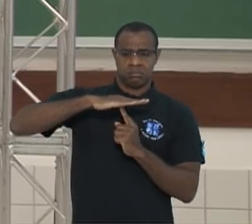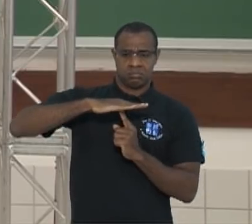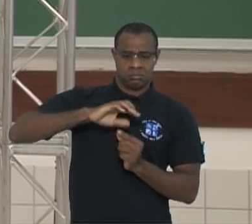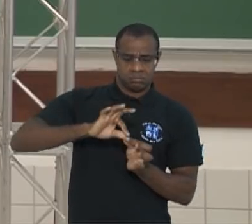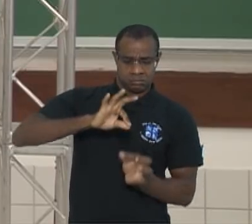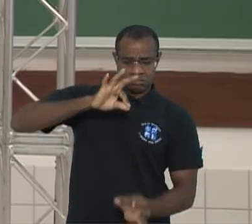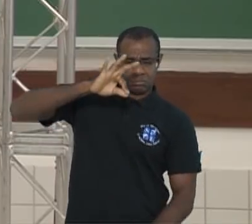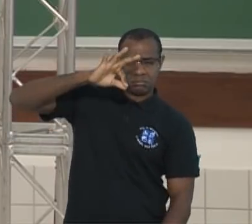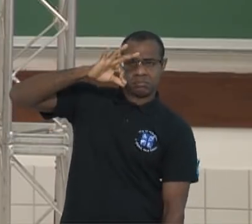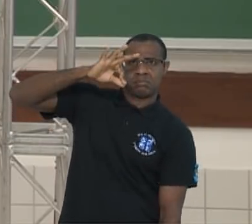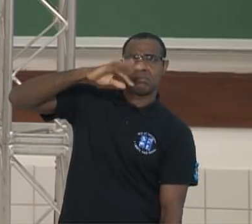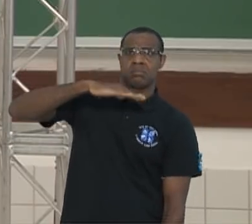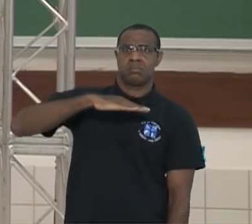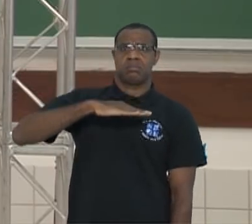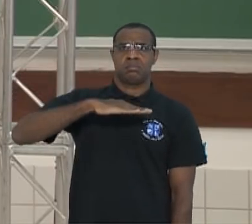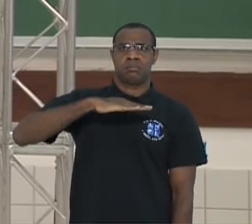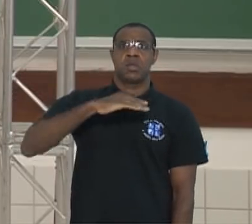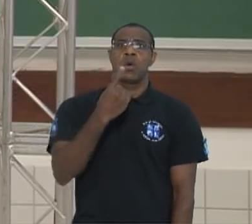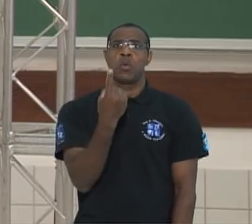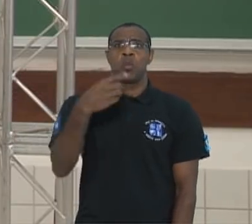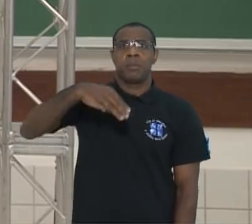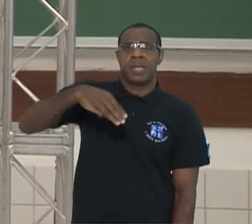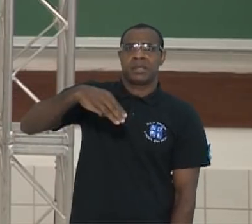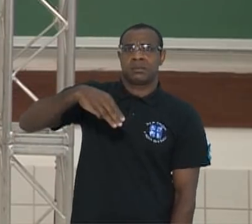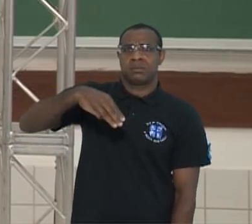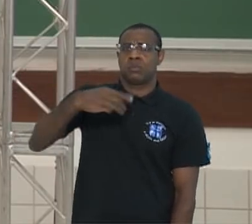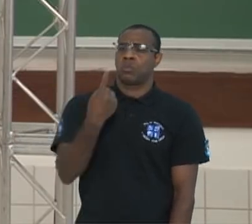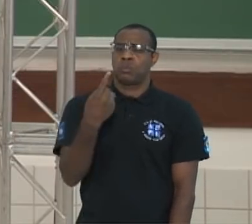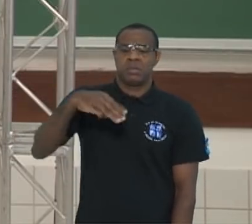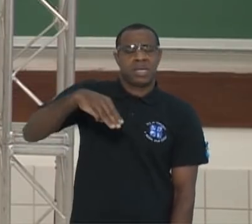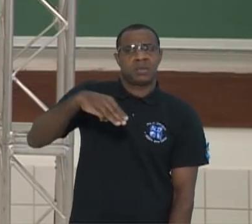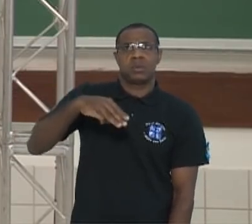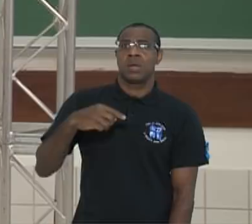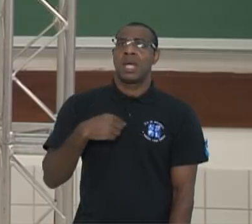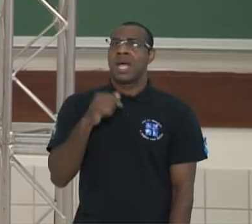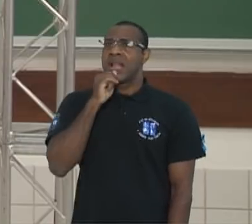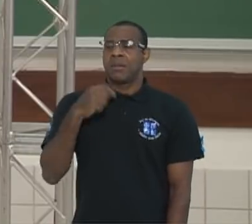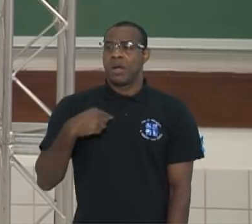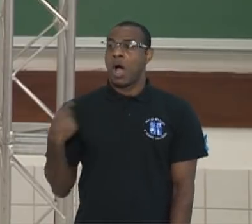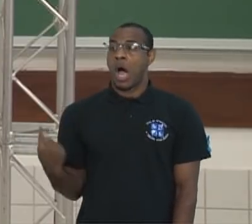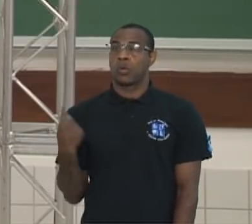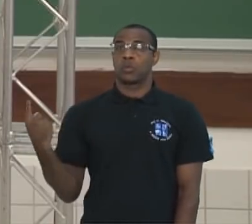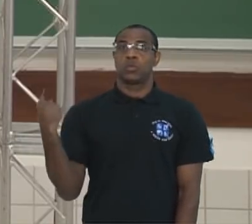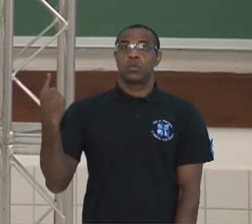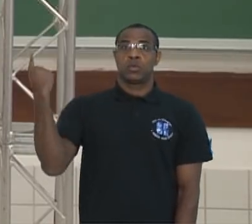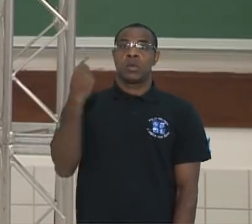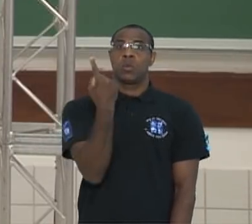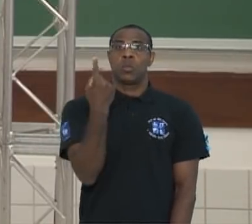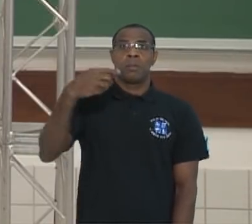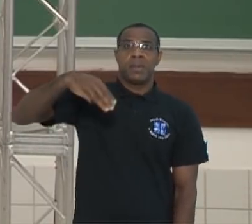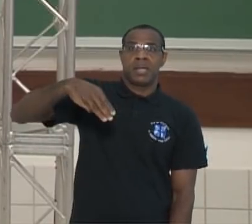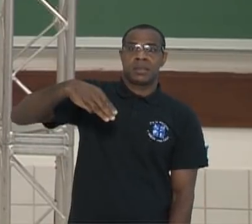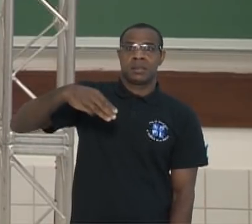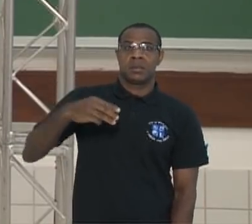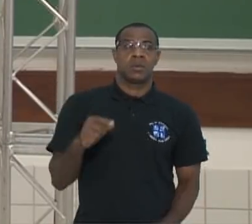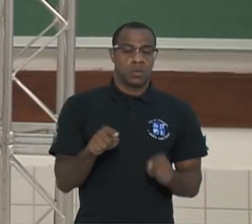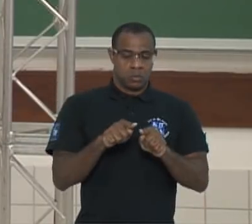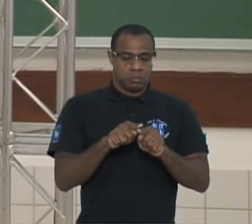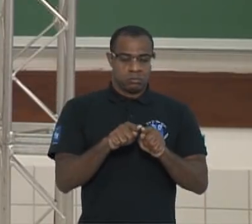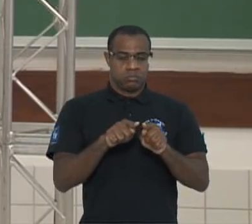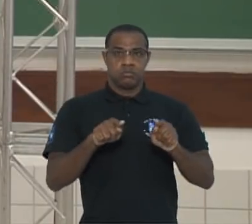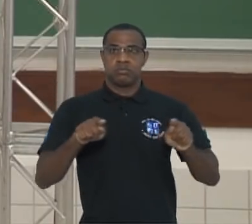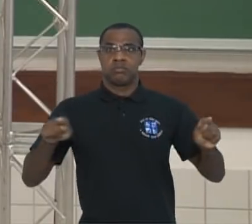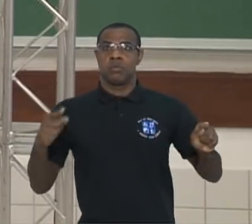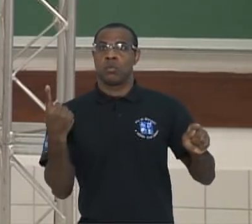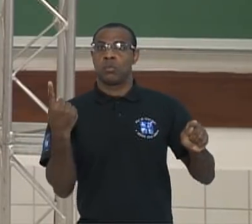Essa distância é 1 metro. Imagine vocês, 1 metro de altura, 1 metro de largura